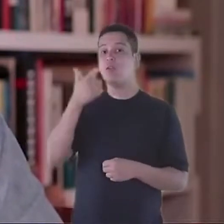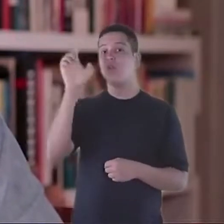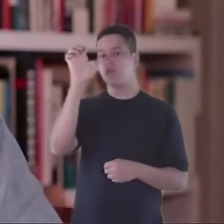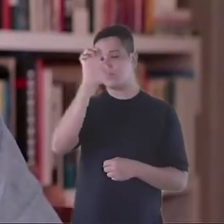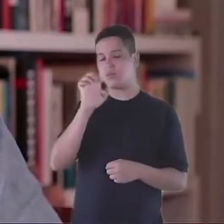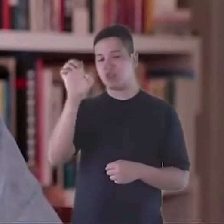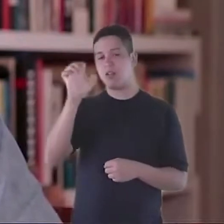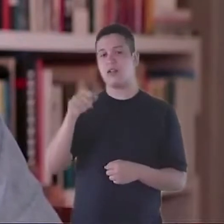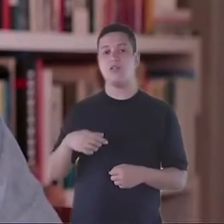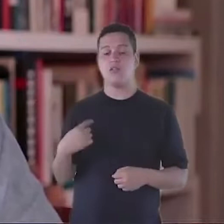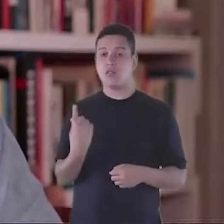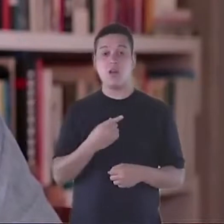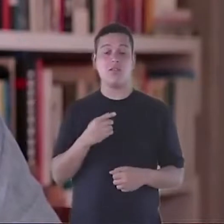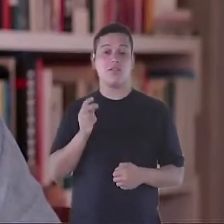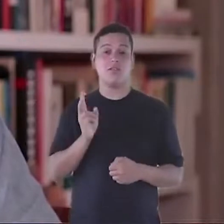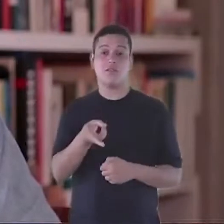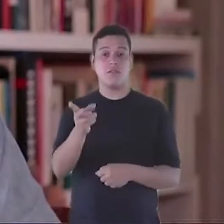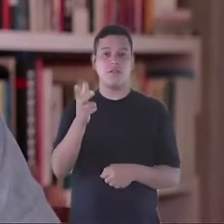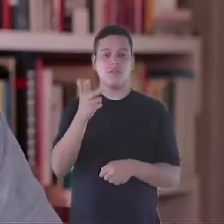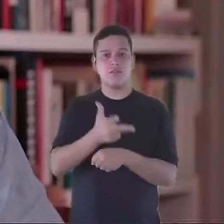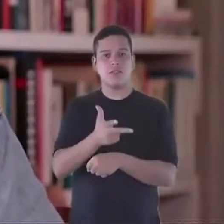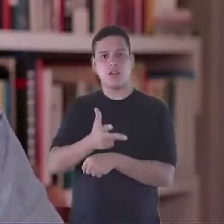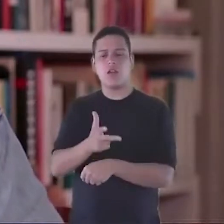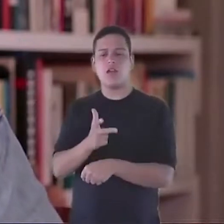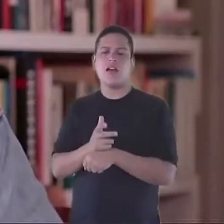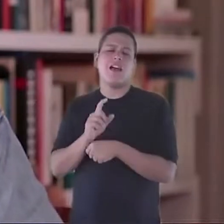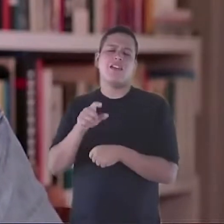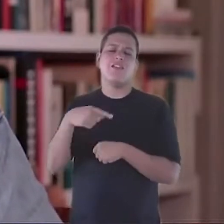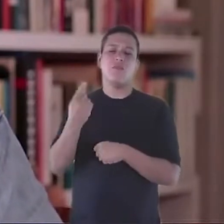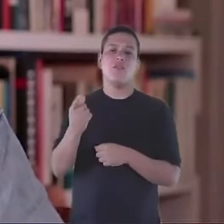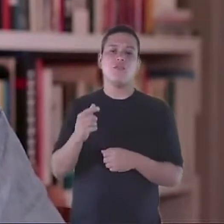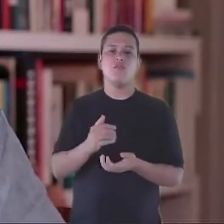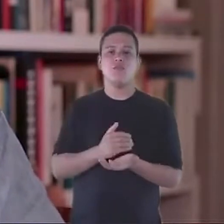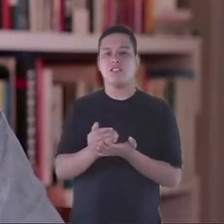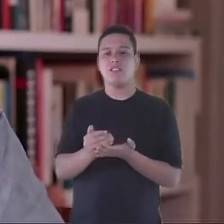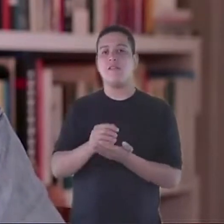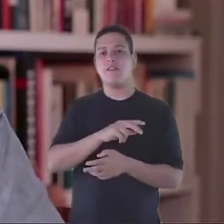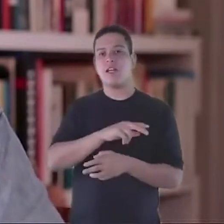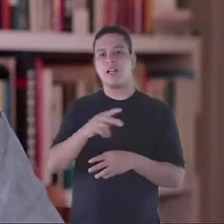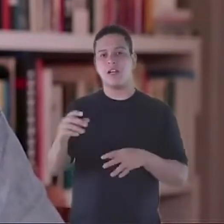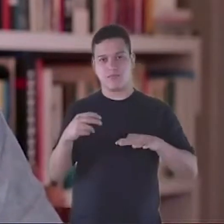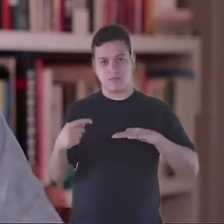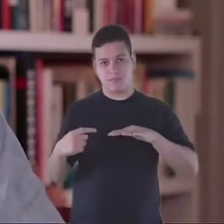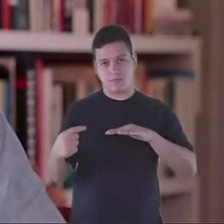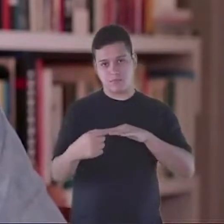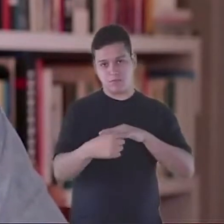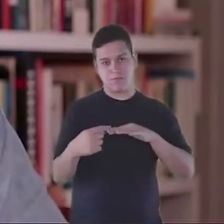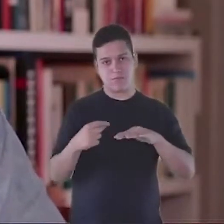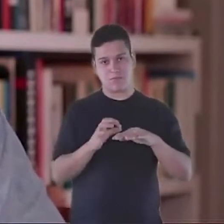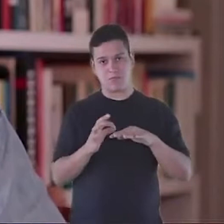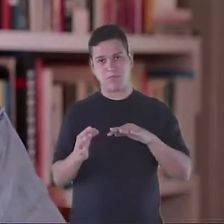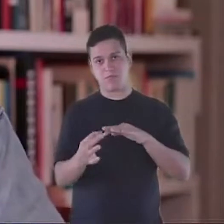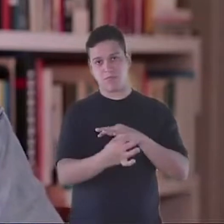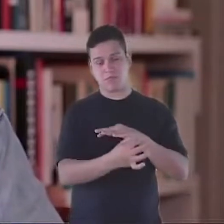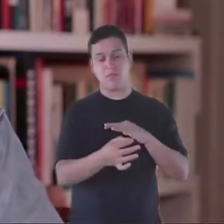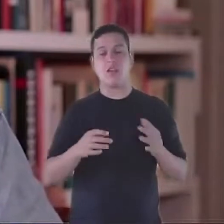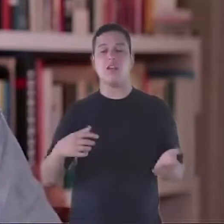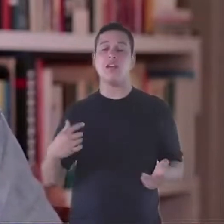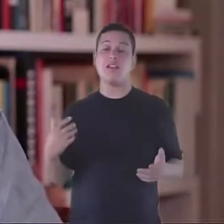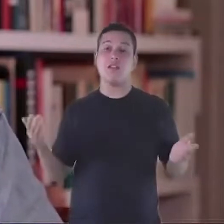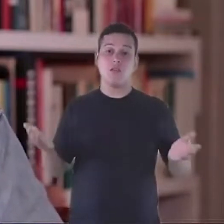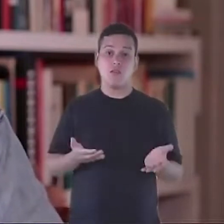os programas e, em seguida, com a entrada das redes sociais, nós fizemos e fazemos até hoje a